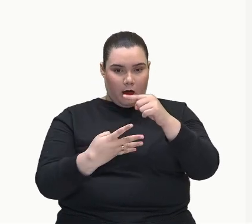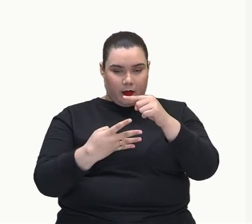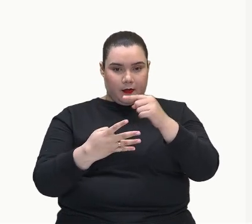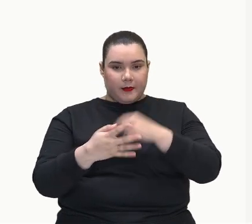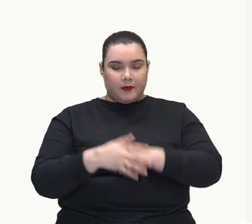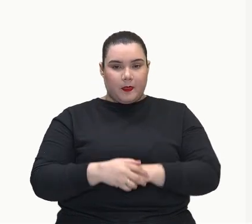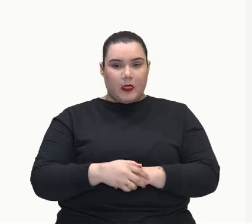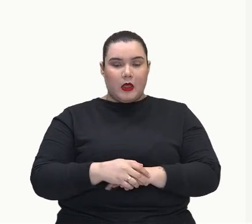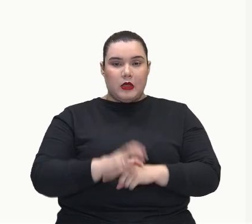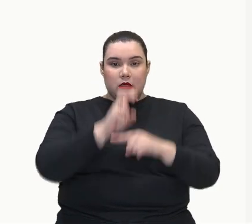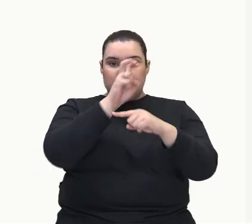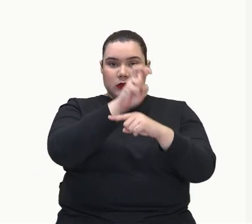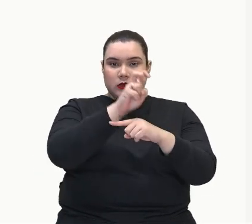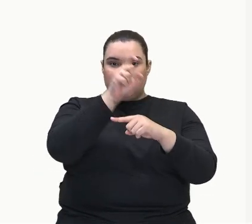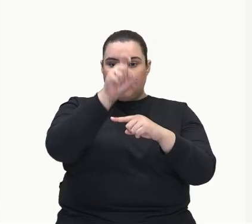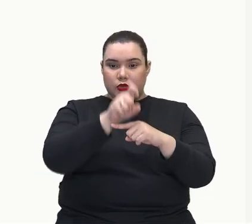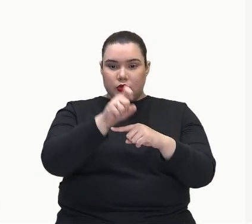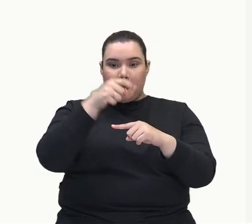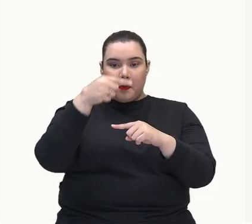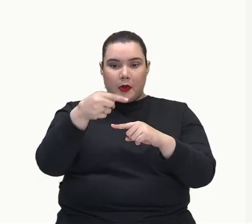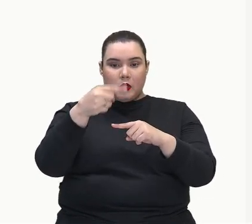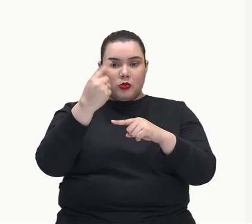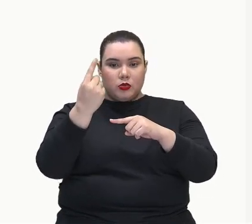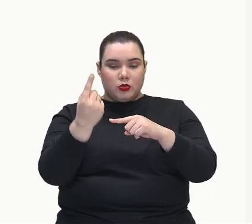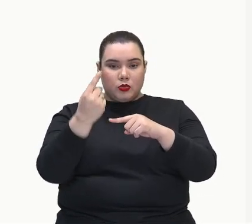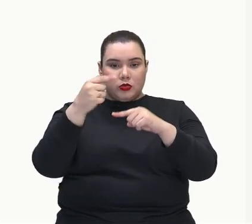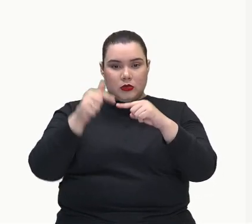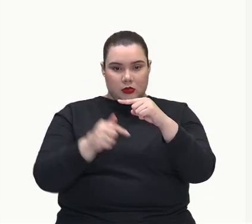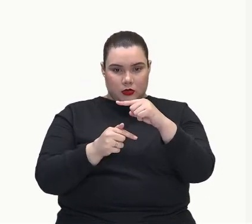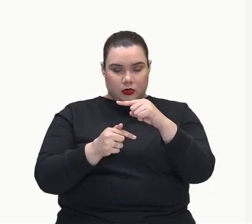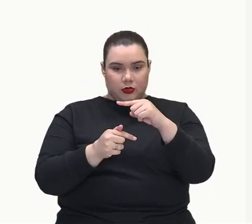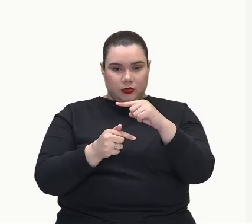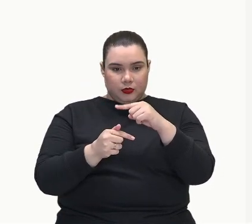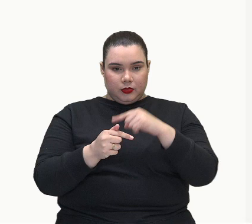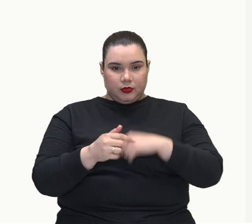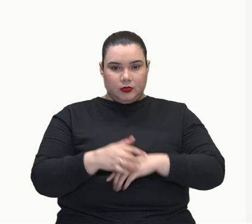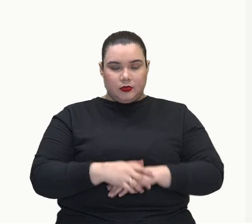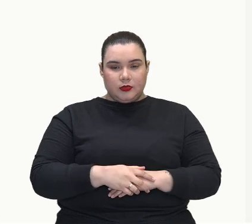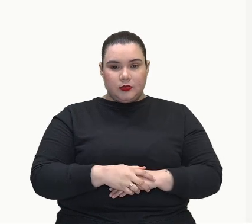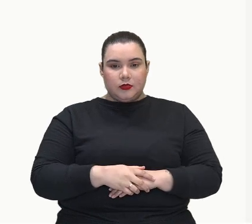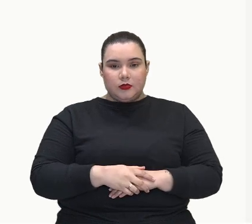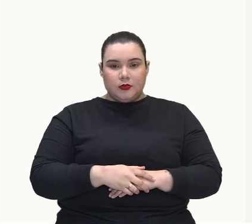entre 5x menos 1 sobre 7.